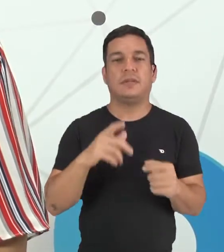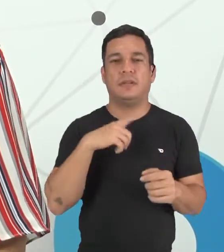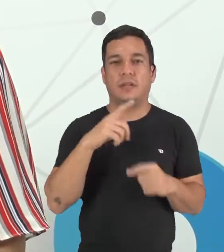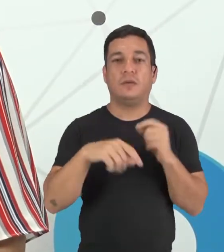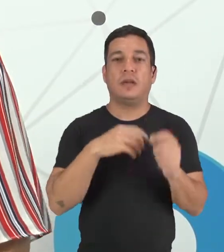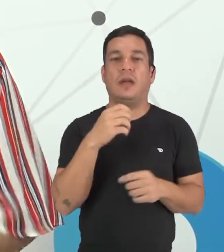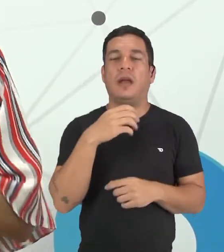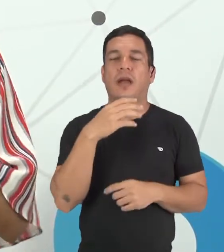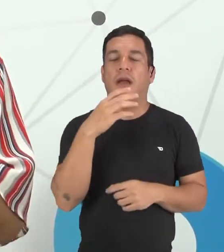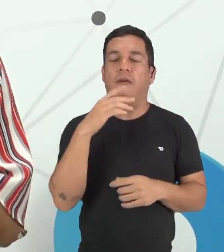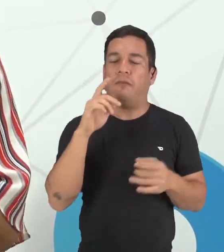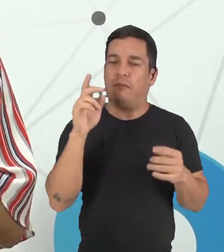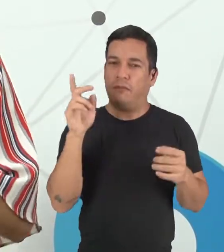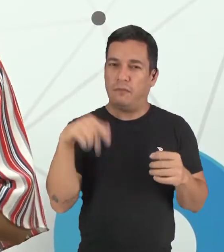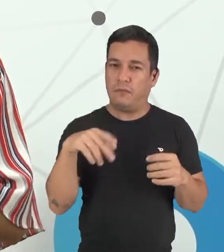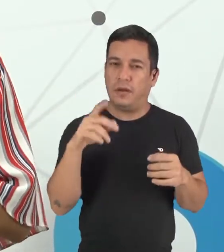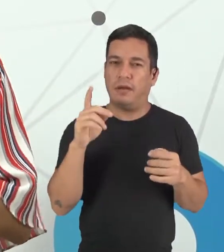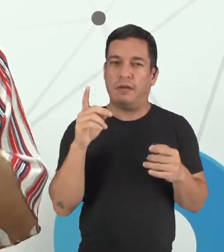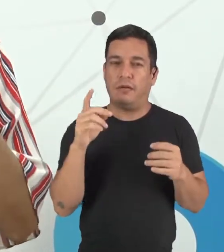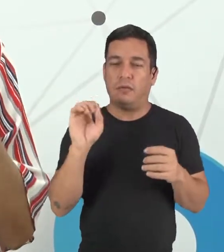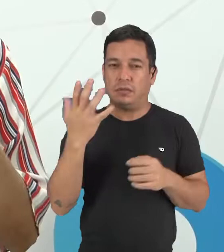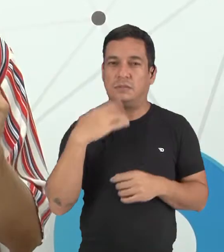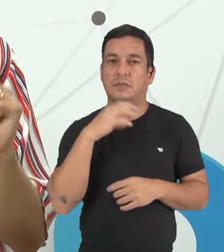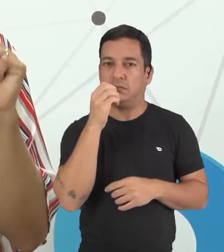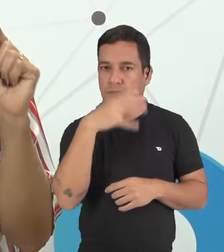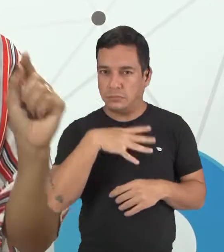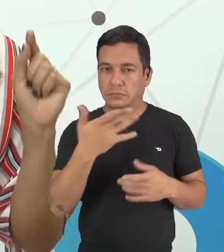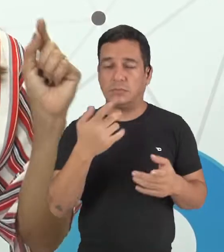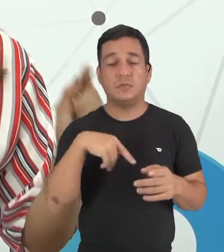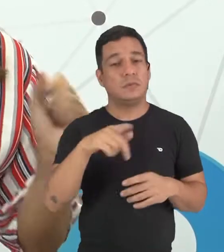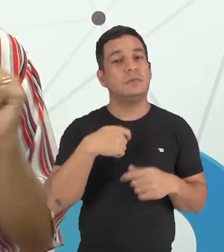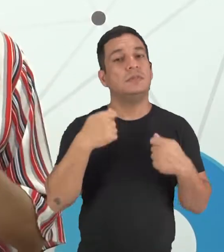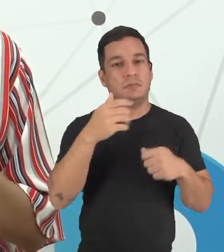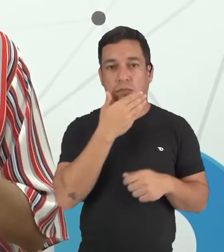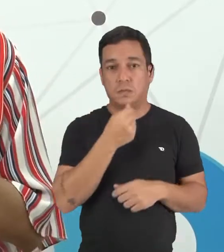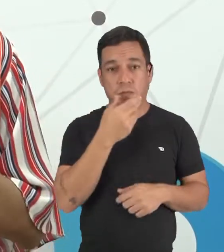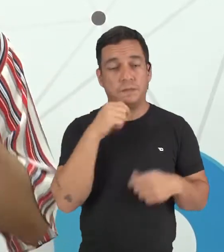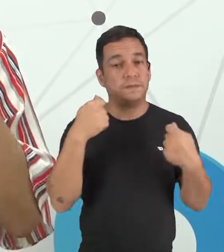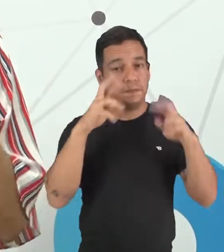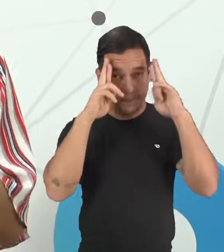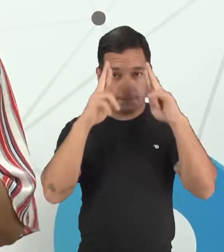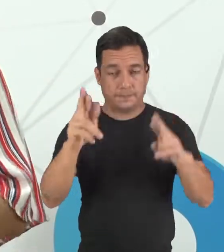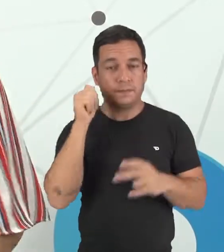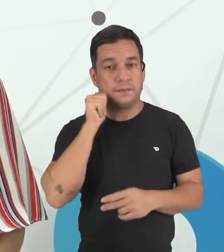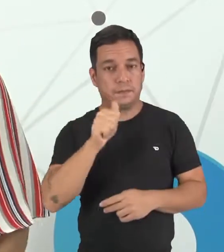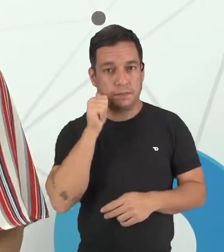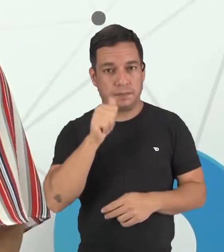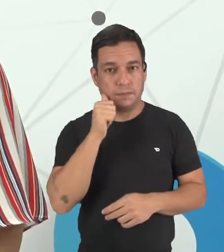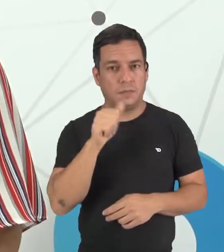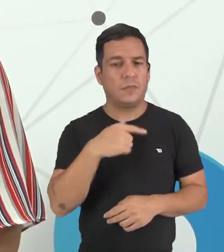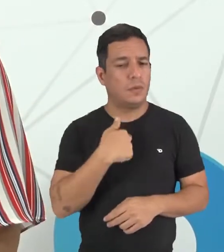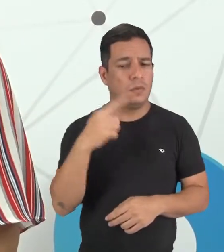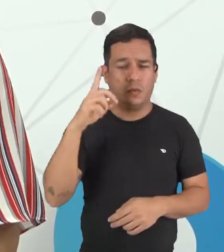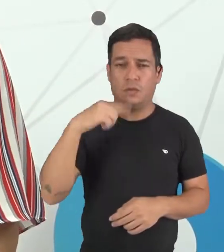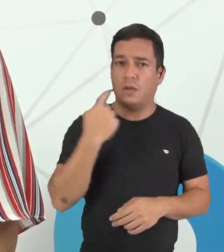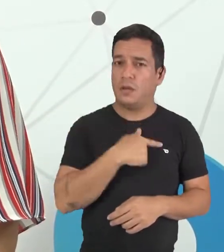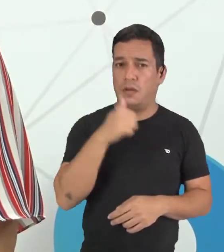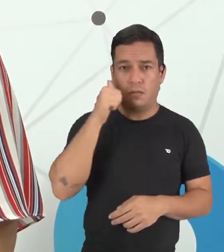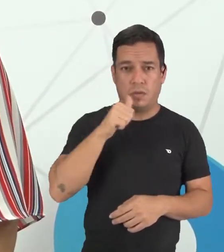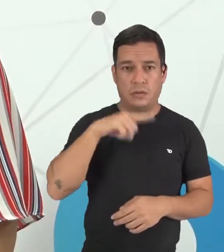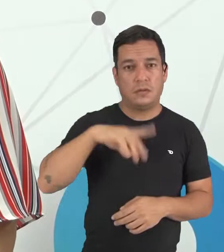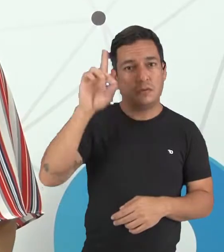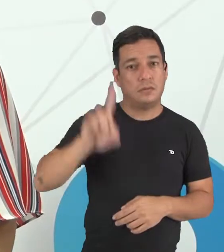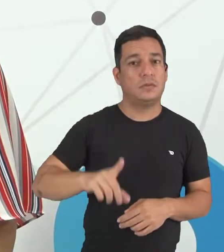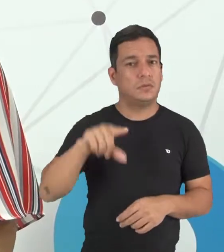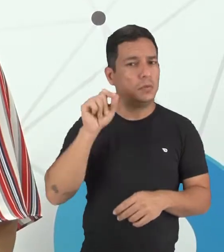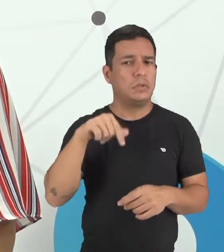relacionamento abusivo. E vocês, meninos, respeitem as mulheres. Nós temos o direito de escolher com quem